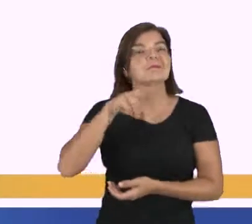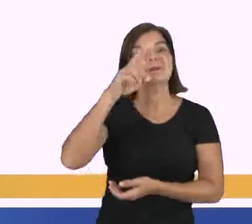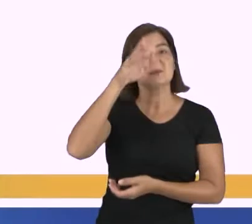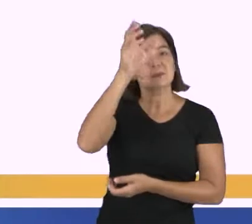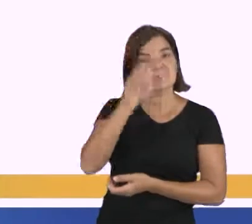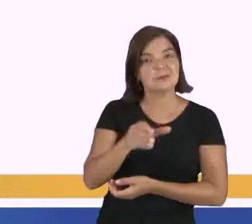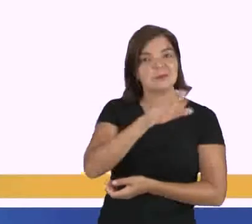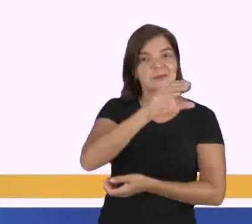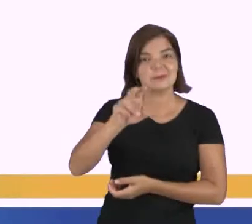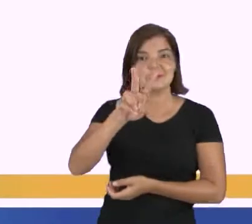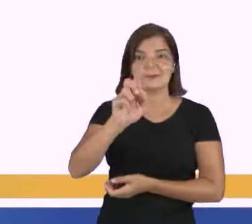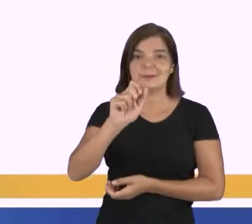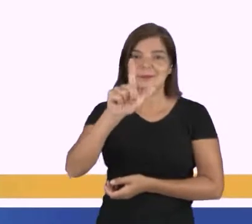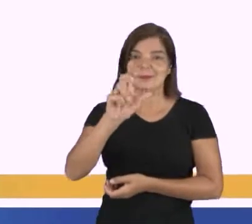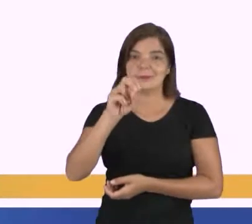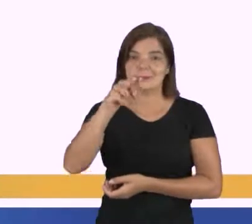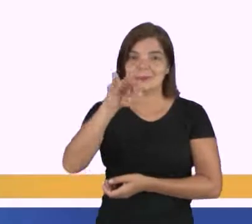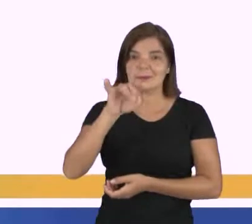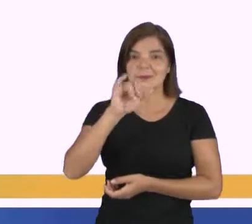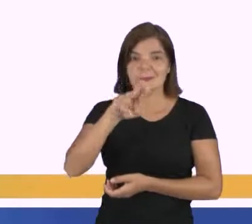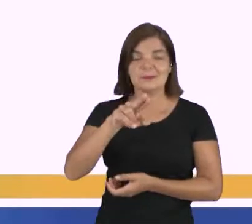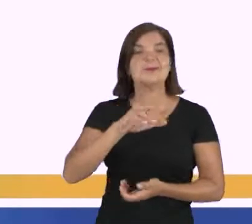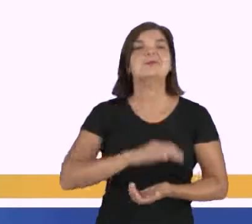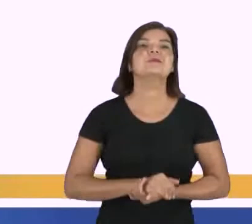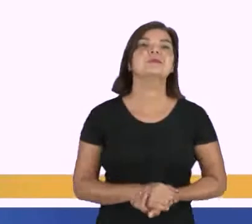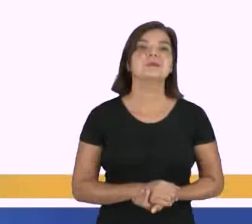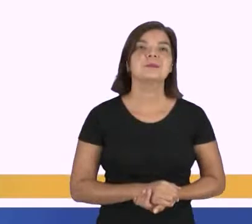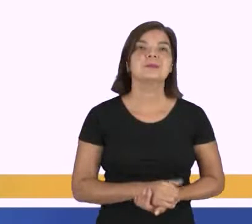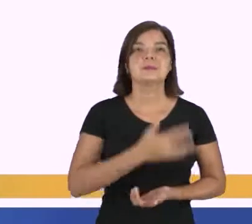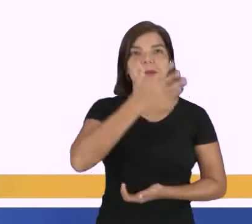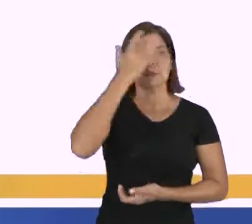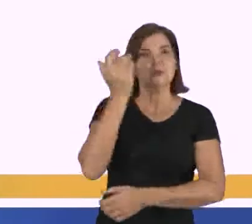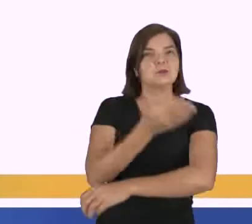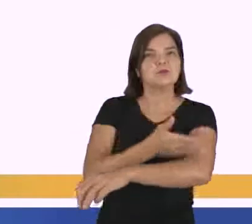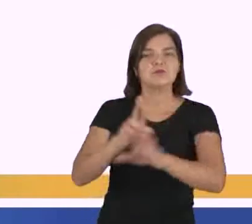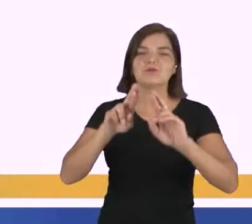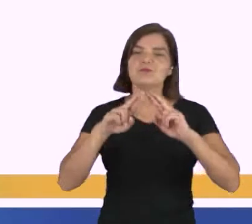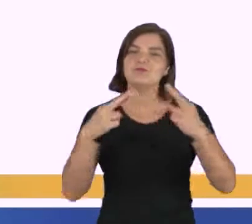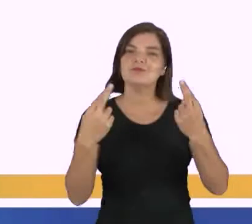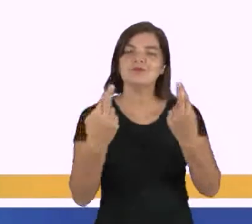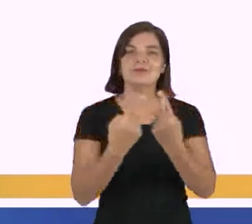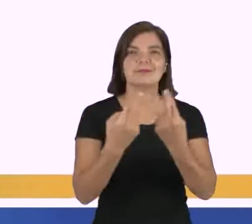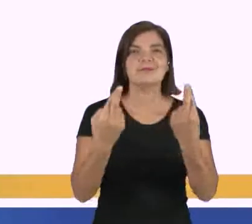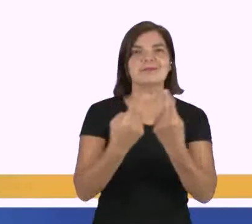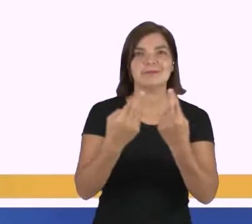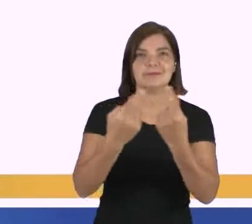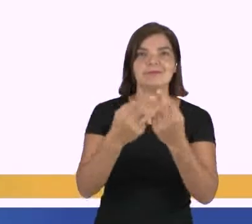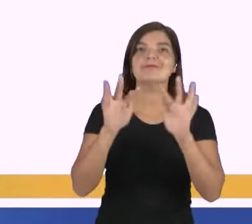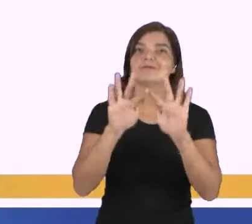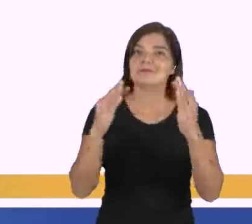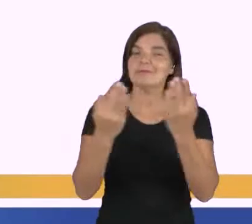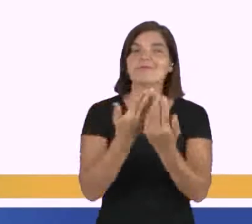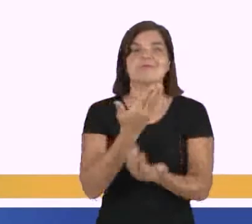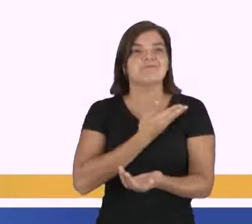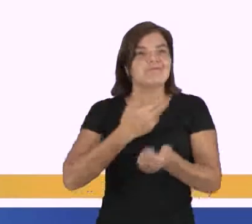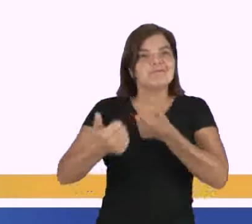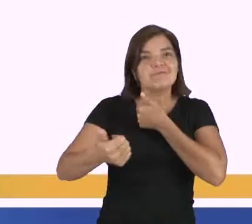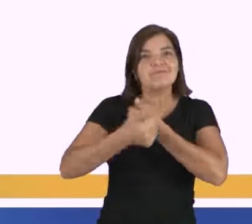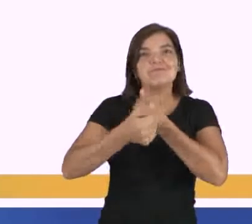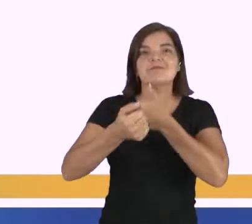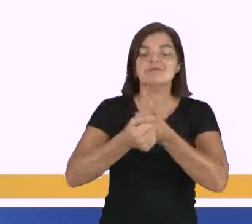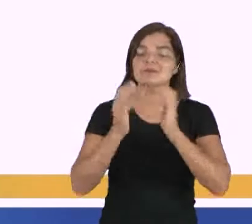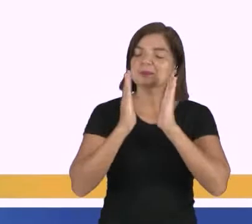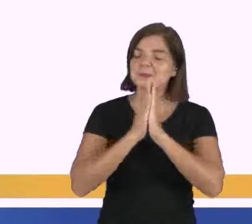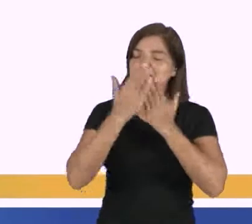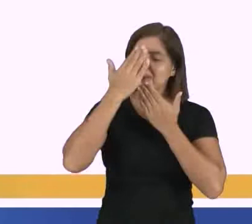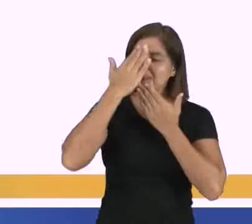bispo São Valentim, defensor do casamento. Próxima. As pessoas costumam se reunir com a família e amigos mais próximos para fazer